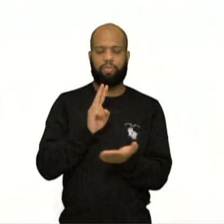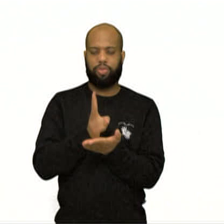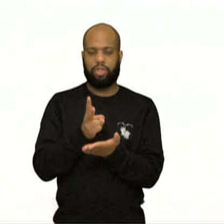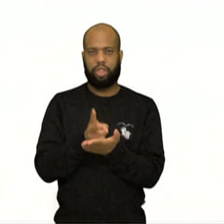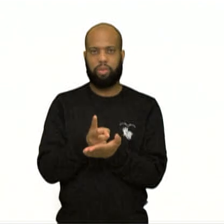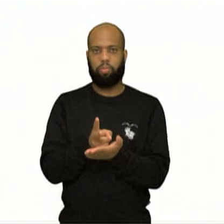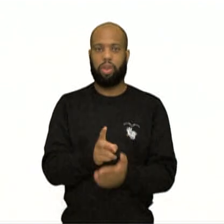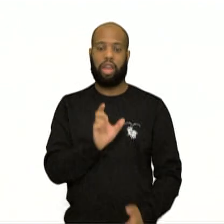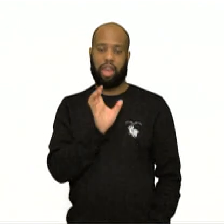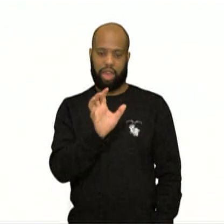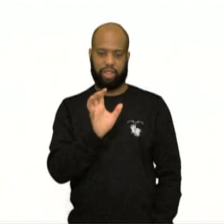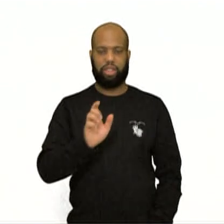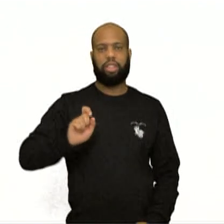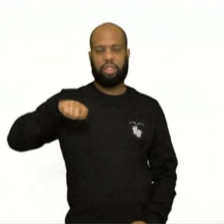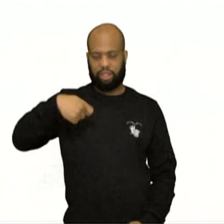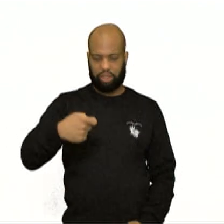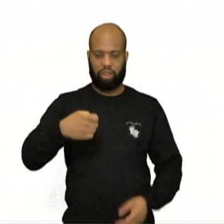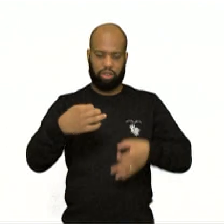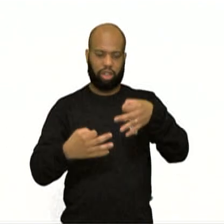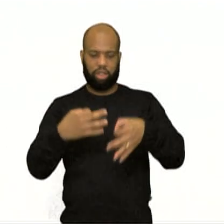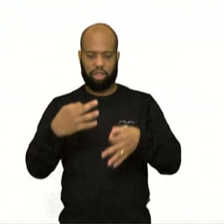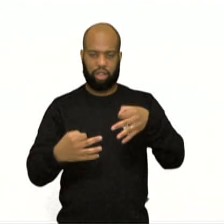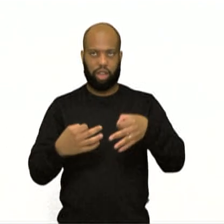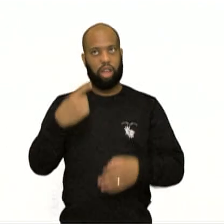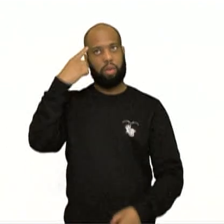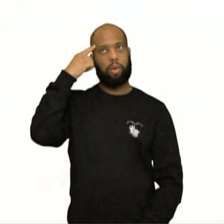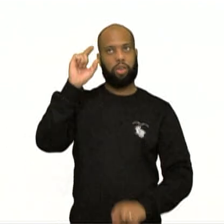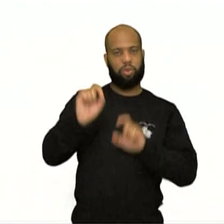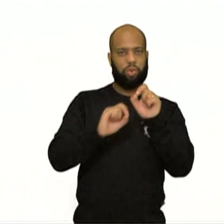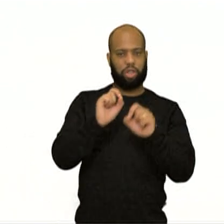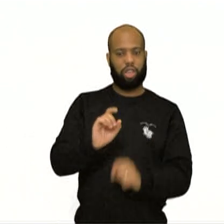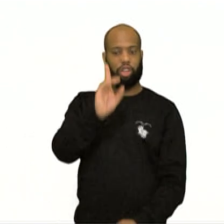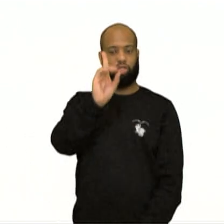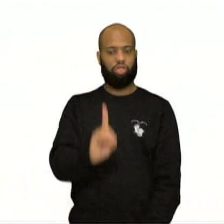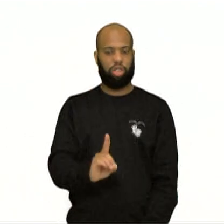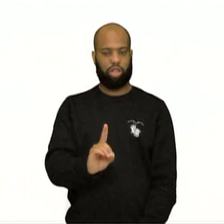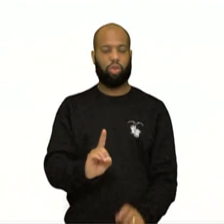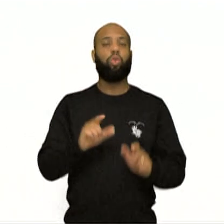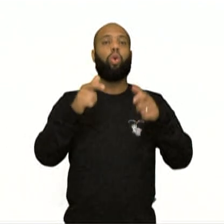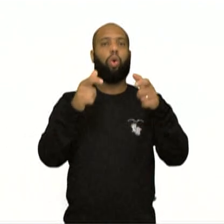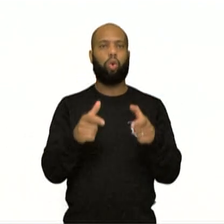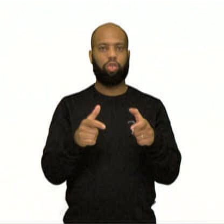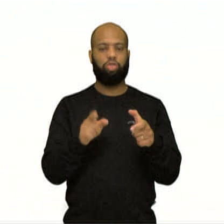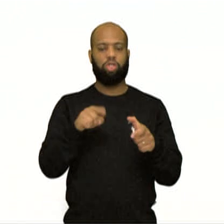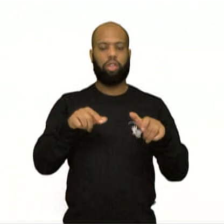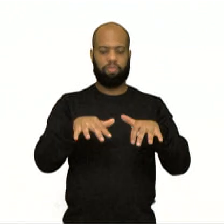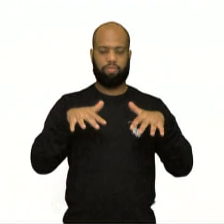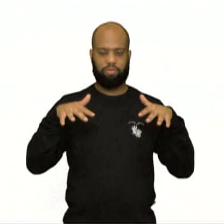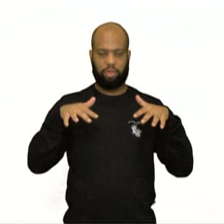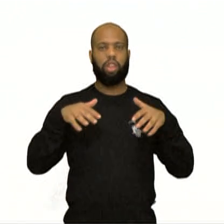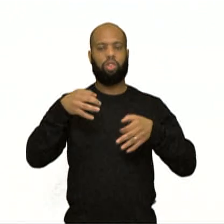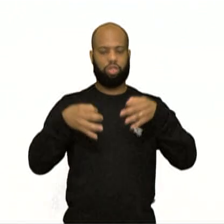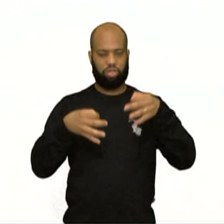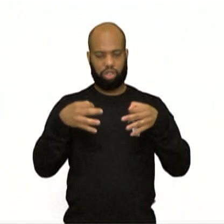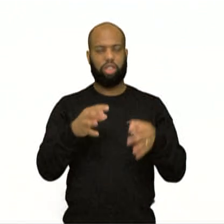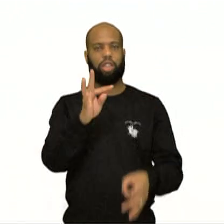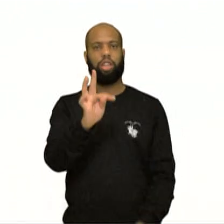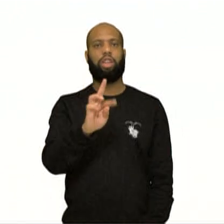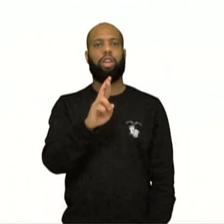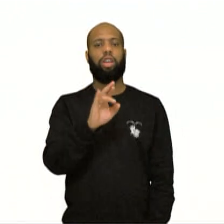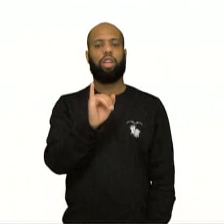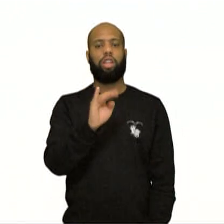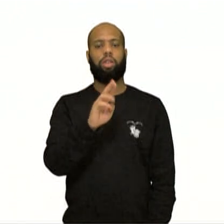termo justiça nos referencie a defesa dos direitos perante um tribunal. Essa é uma forma de entendimento adequada,